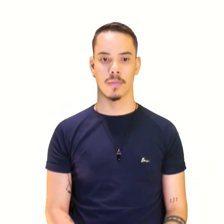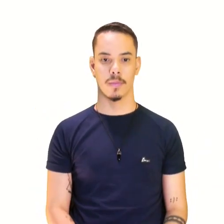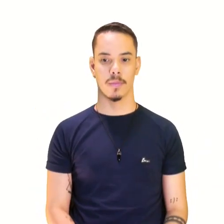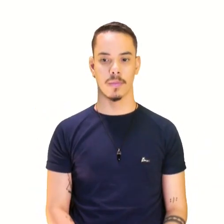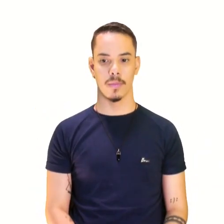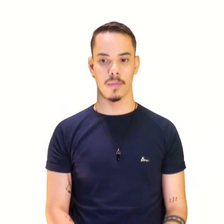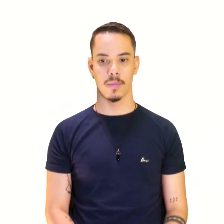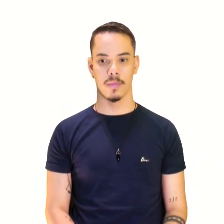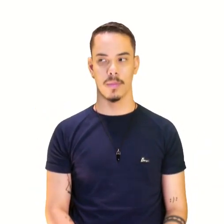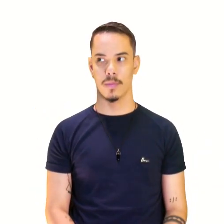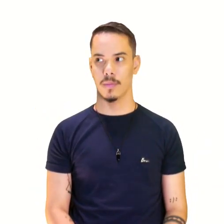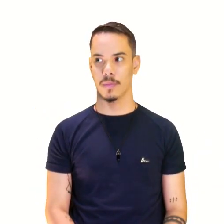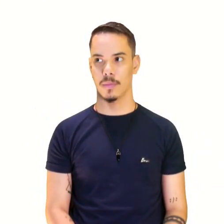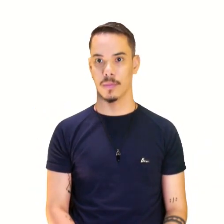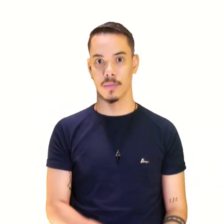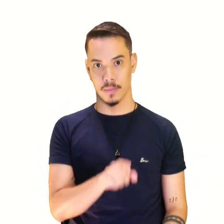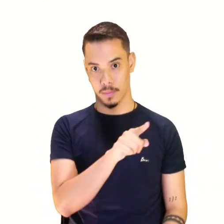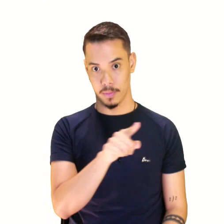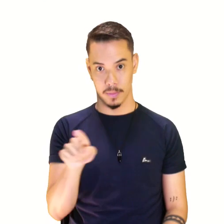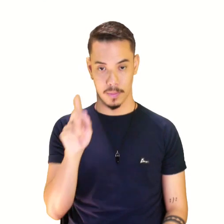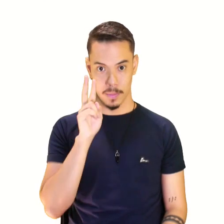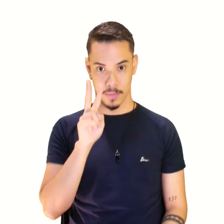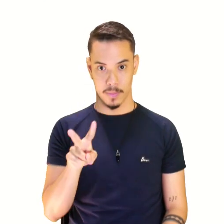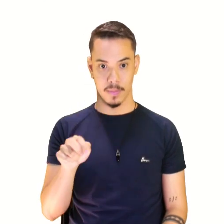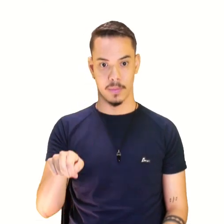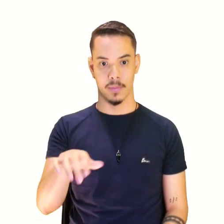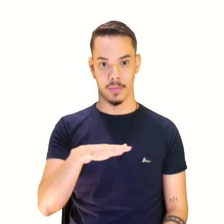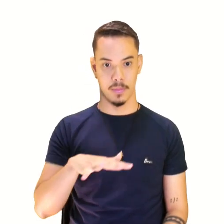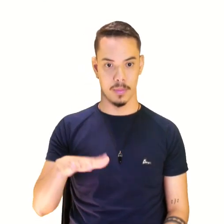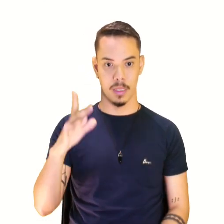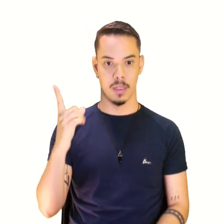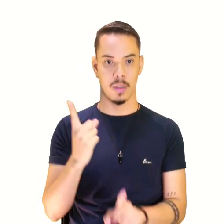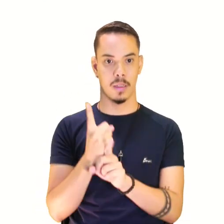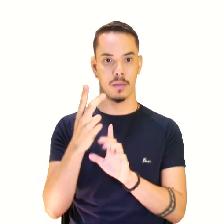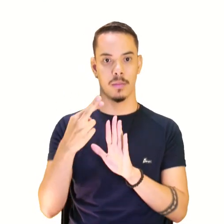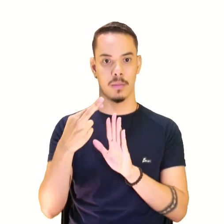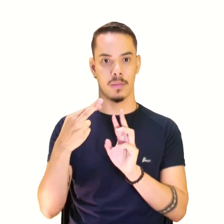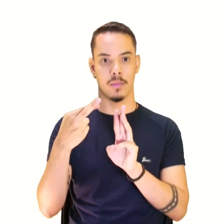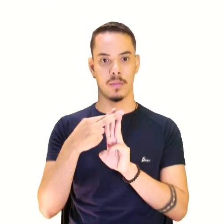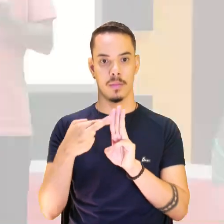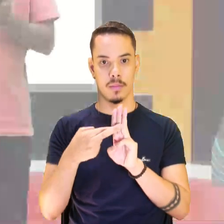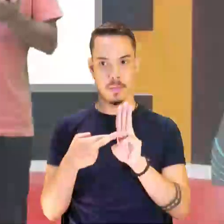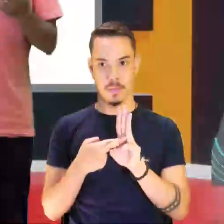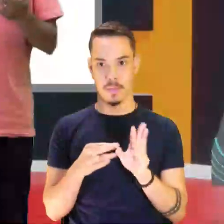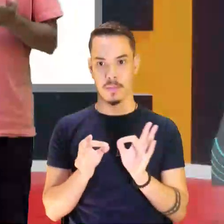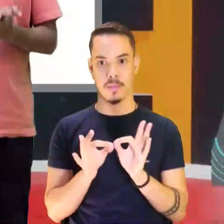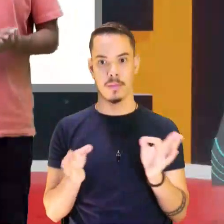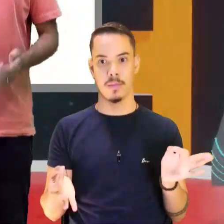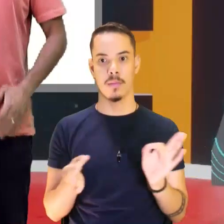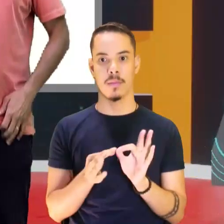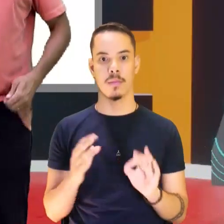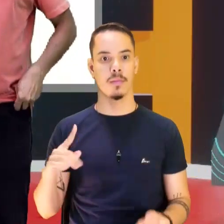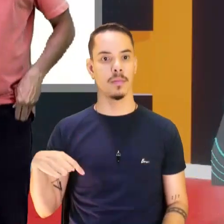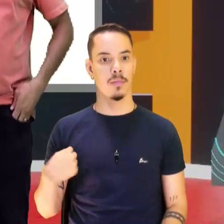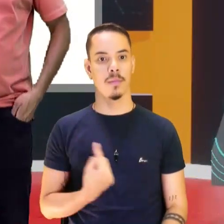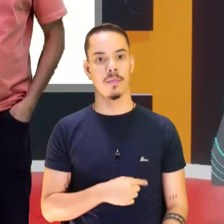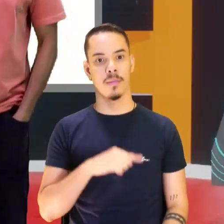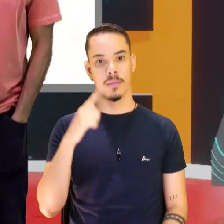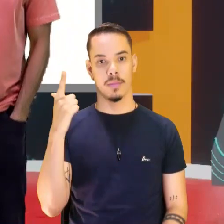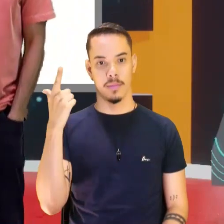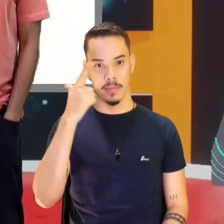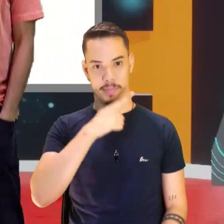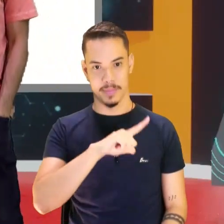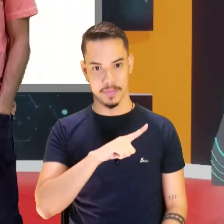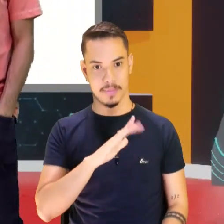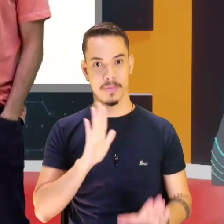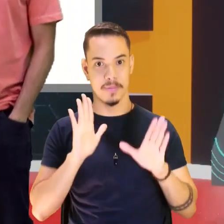certo? Então viram aí, em situações que a gente encontra a regra de 3 simples e que a gente consegue desenrolar de boa, só que,